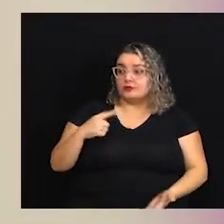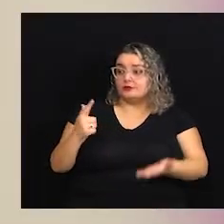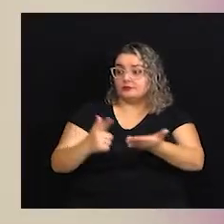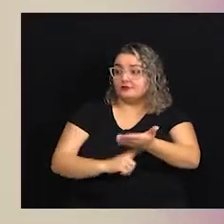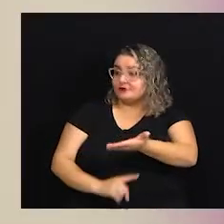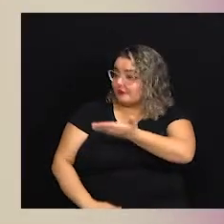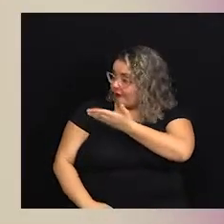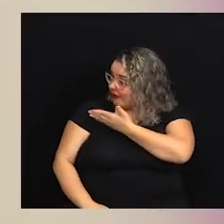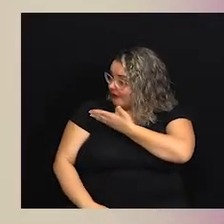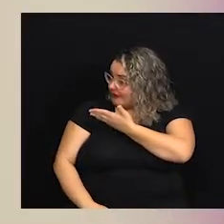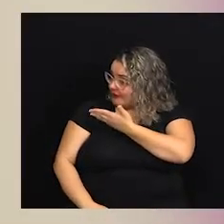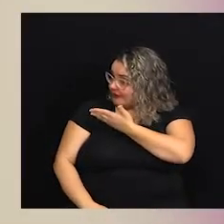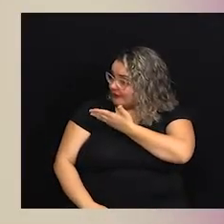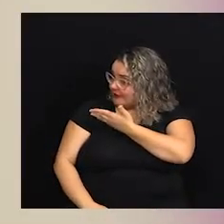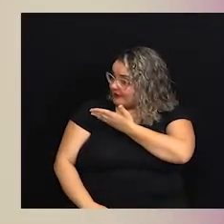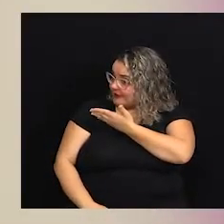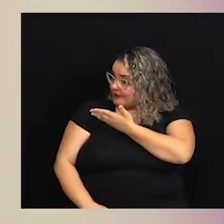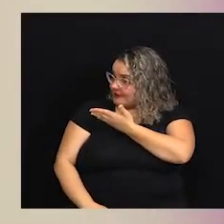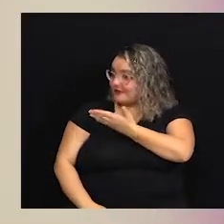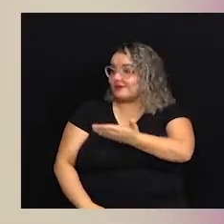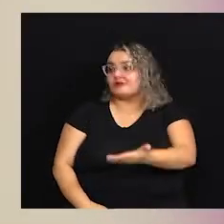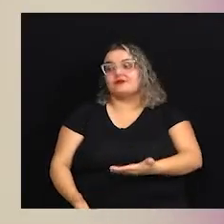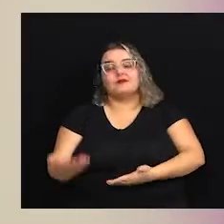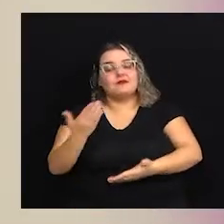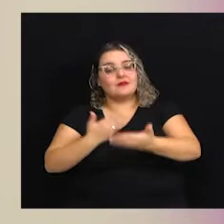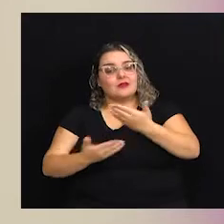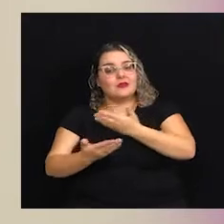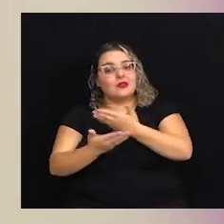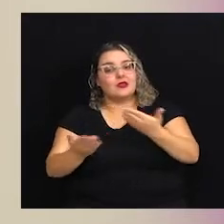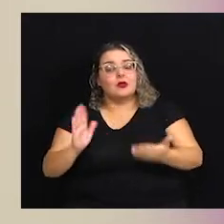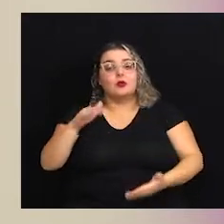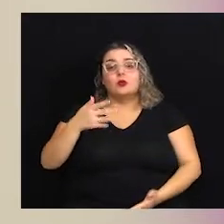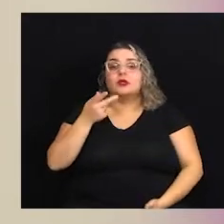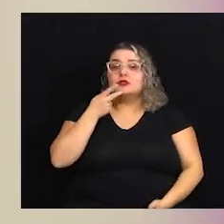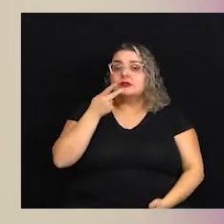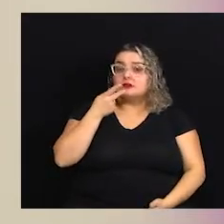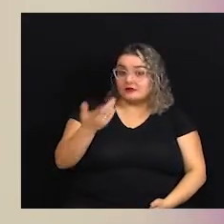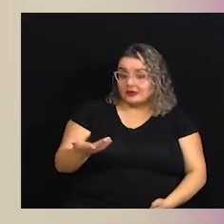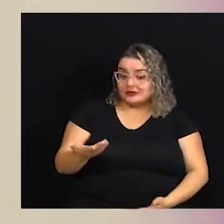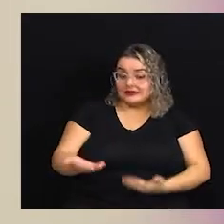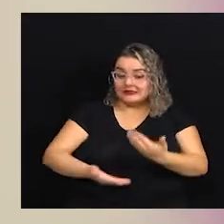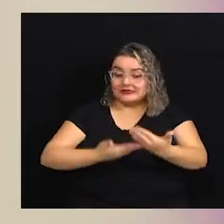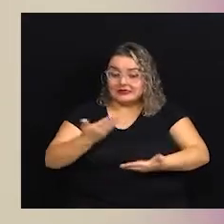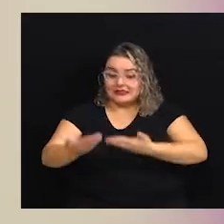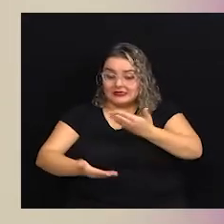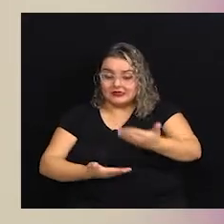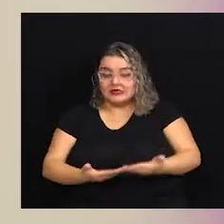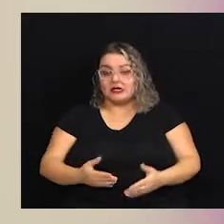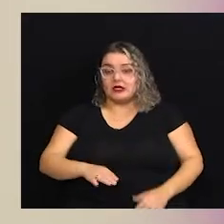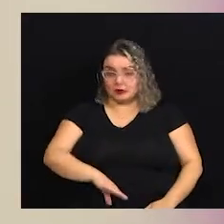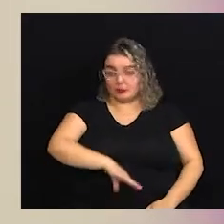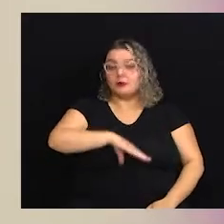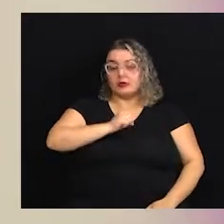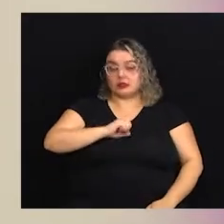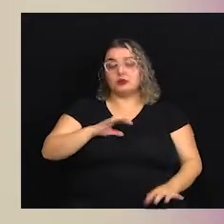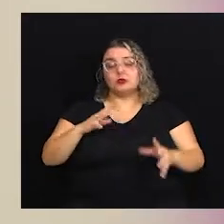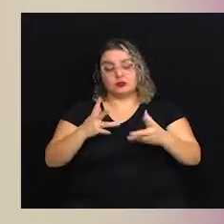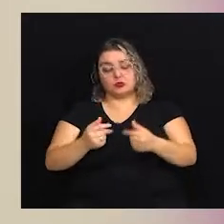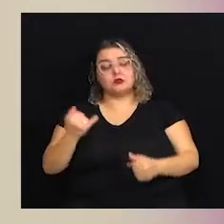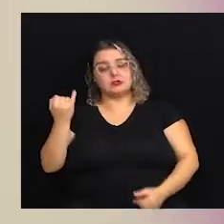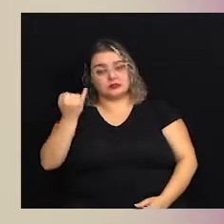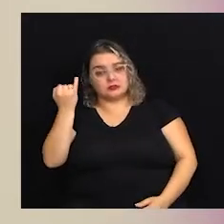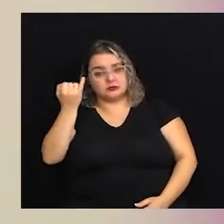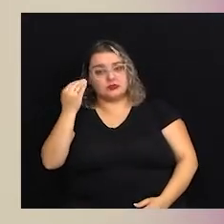no livro, ó. Deixei aqui um exemplar para compartilhar. Quando eu falo em tratar a menopausa, isso é muito importante que todas